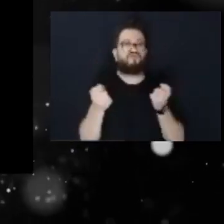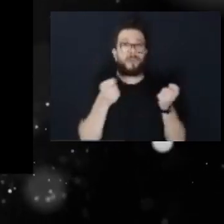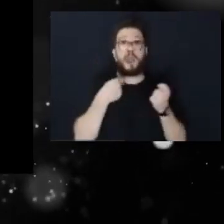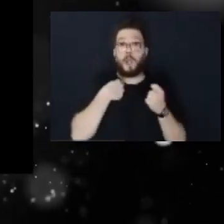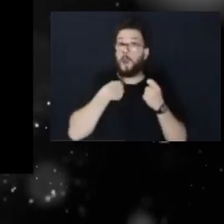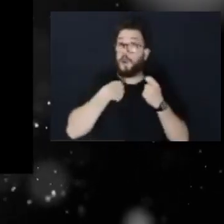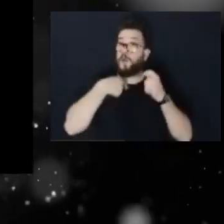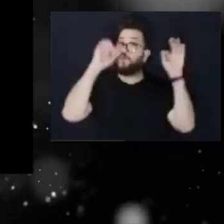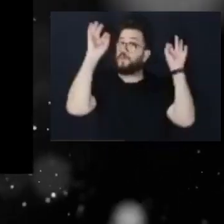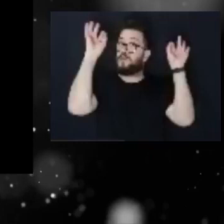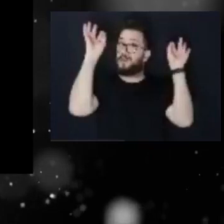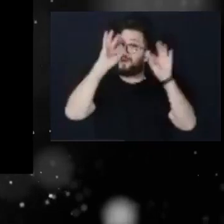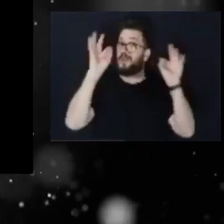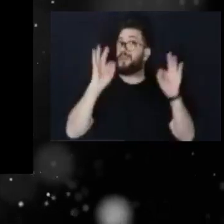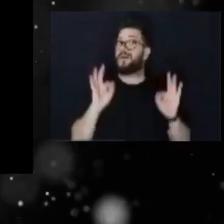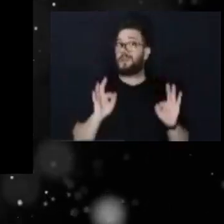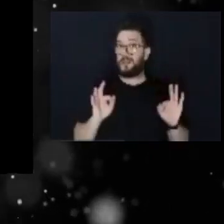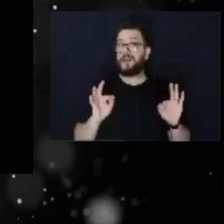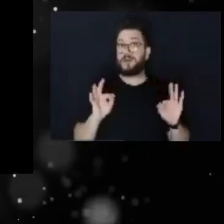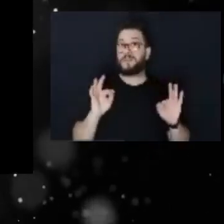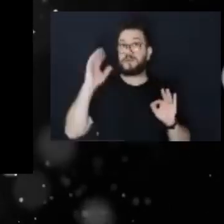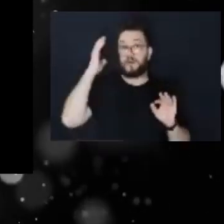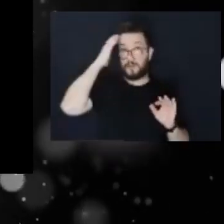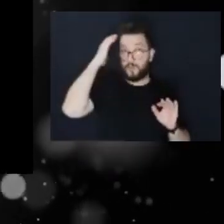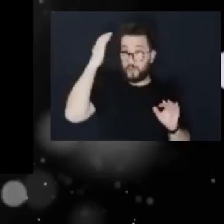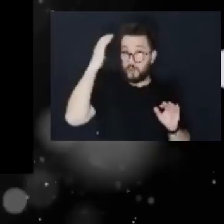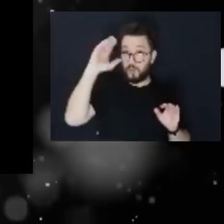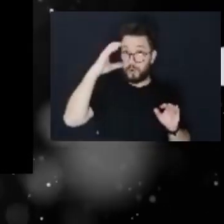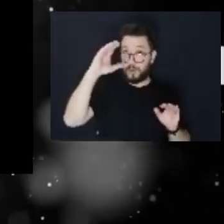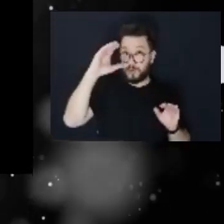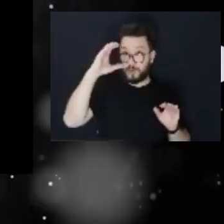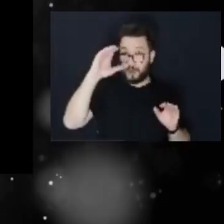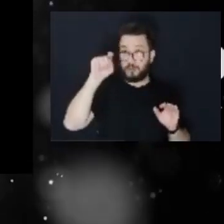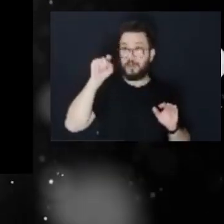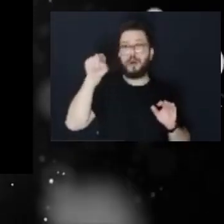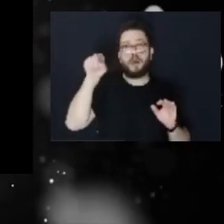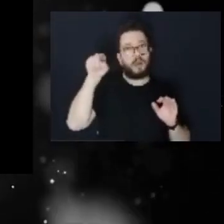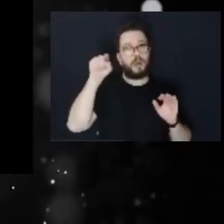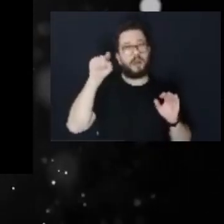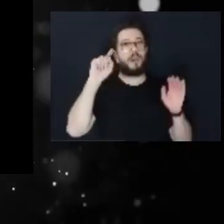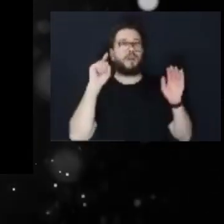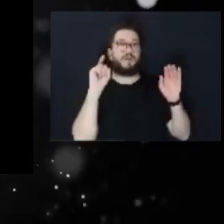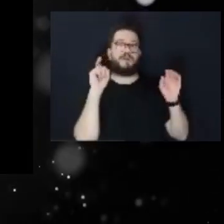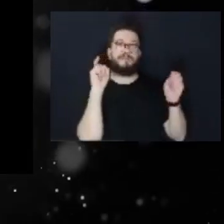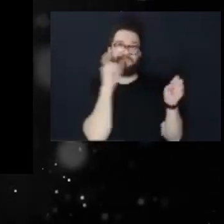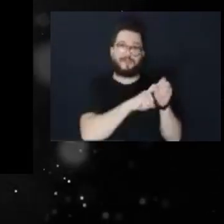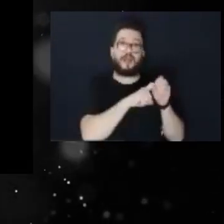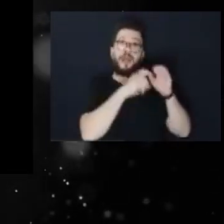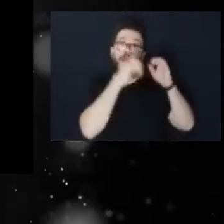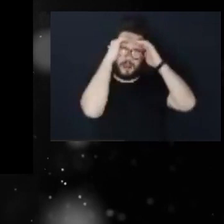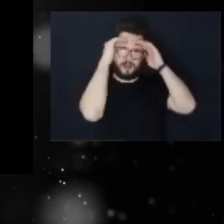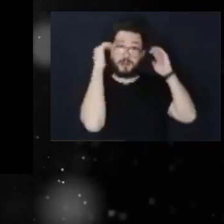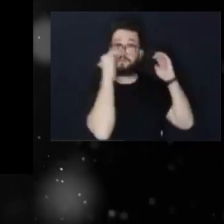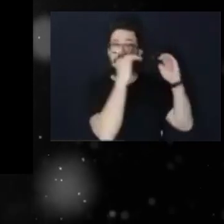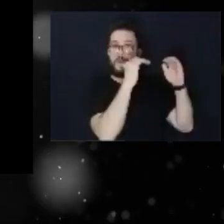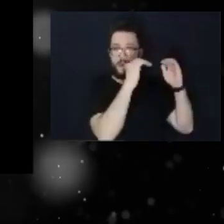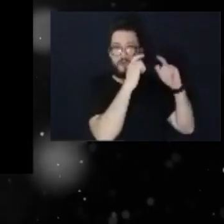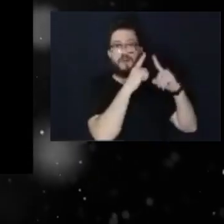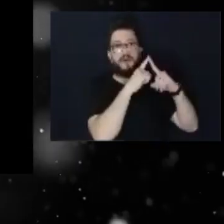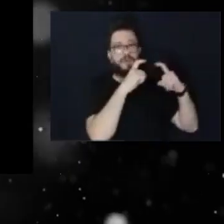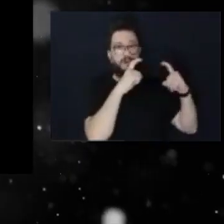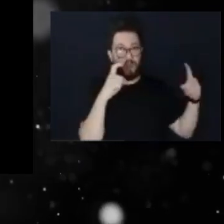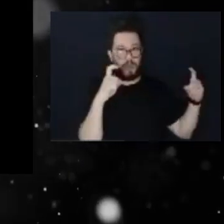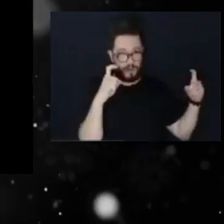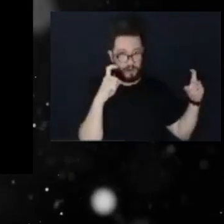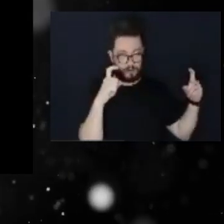os tomadores de decisão de Curitiba ouçam a ciência e tomem as diretrizes